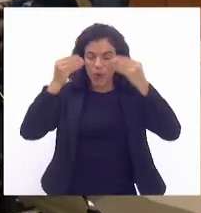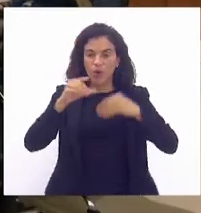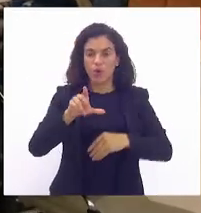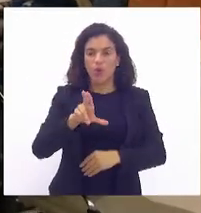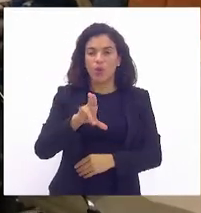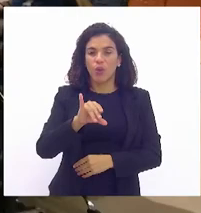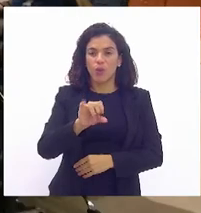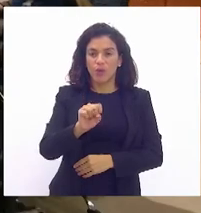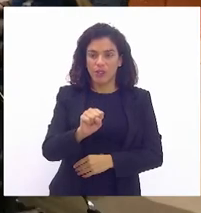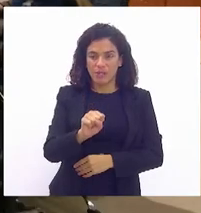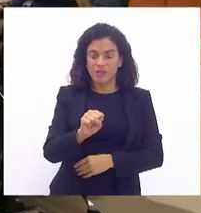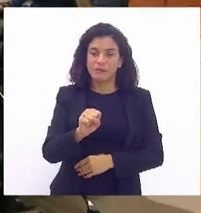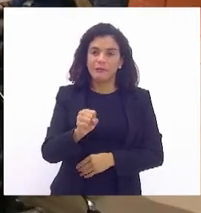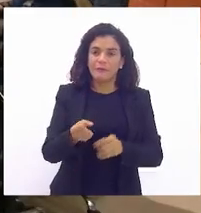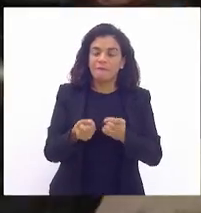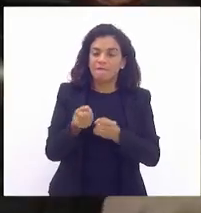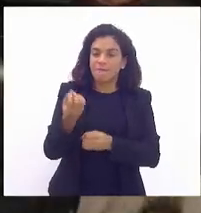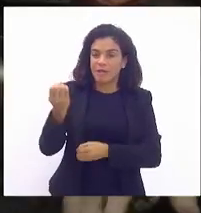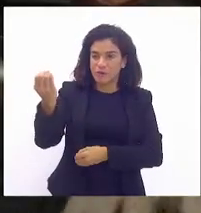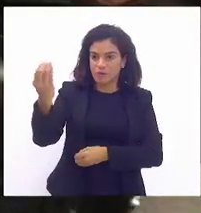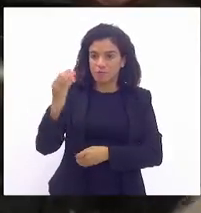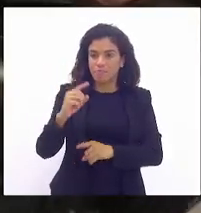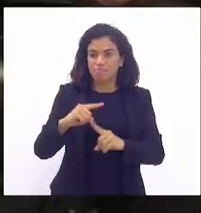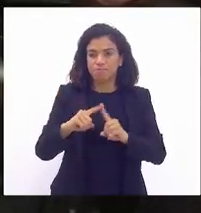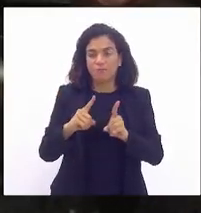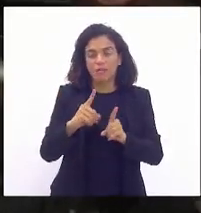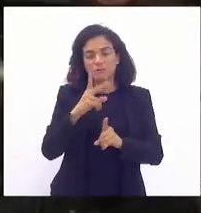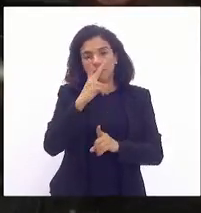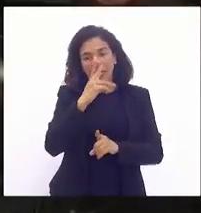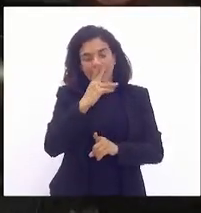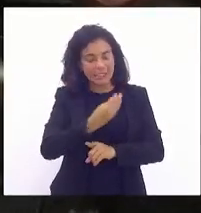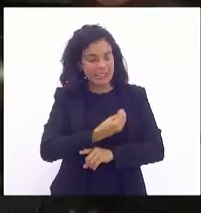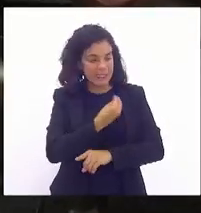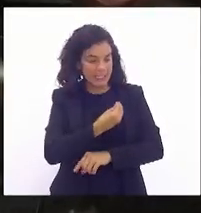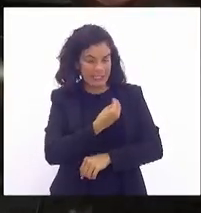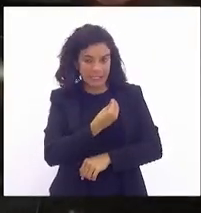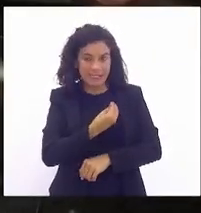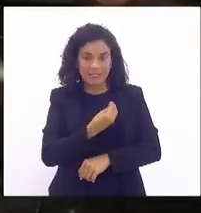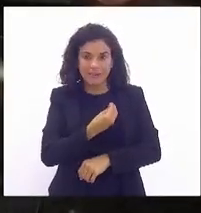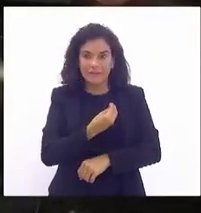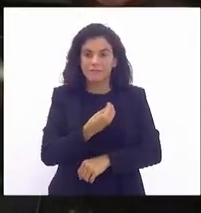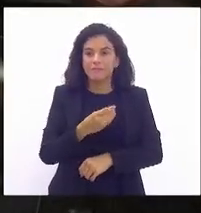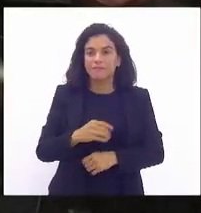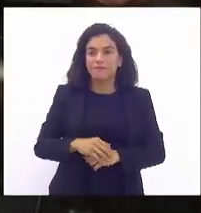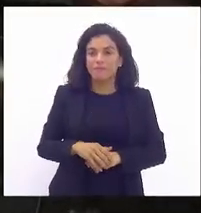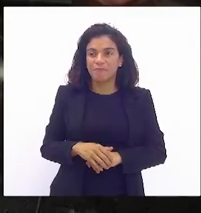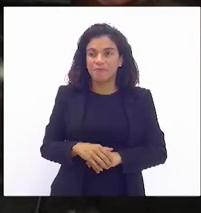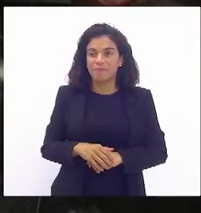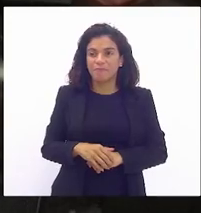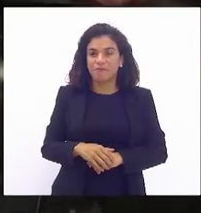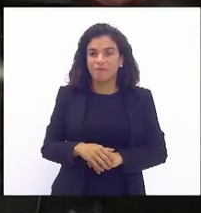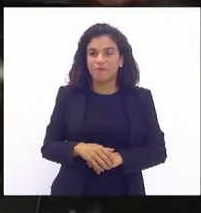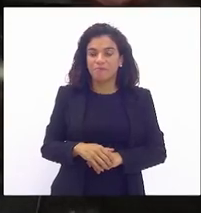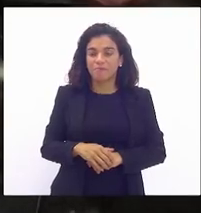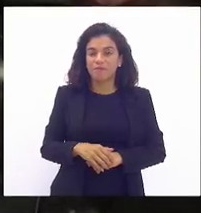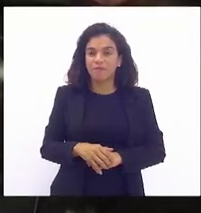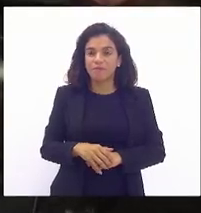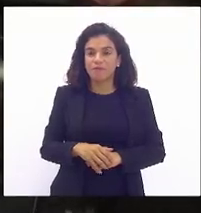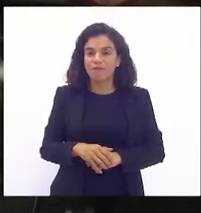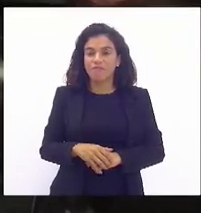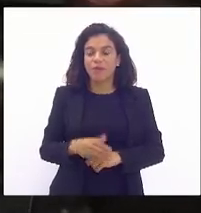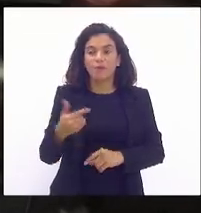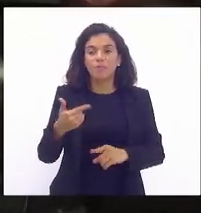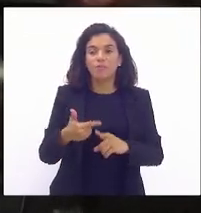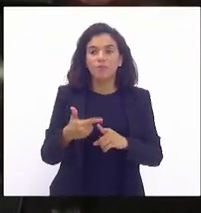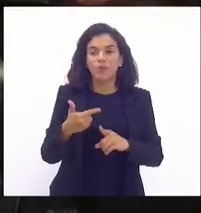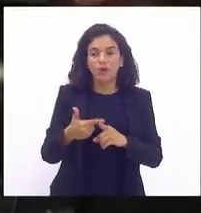viagem, mas me incumbiu que estivesse aqui. Mesmo se ele não tivesse me incumbido, aqui eu estaria. Porque eu sei